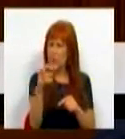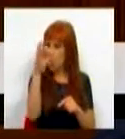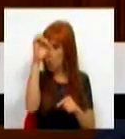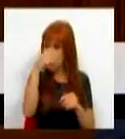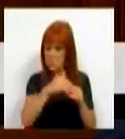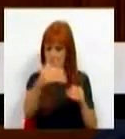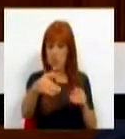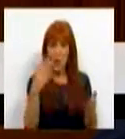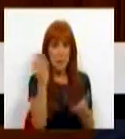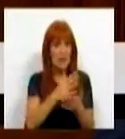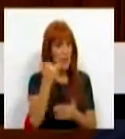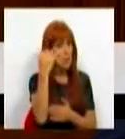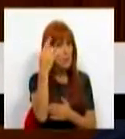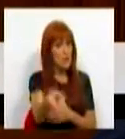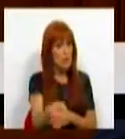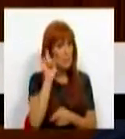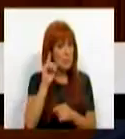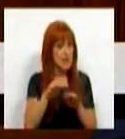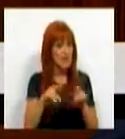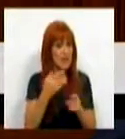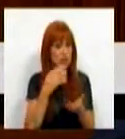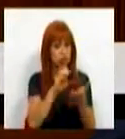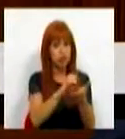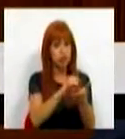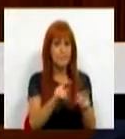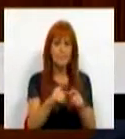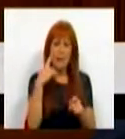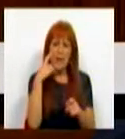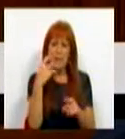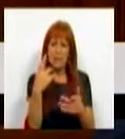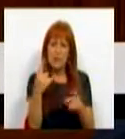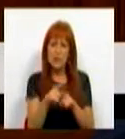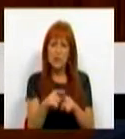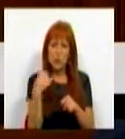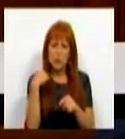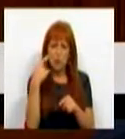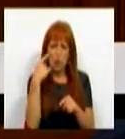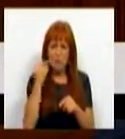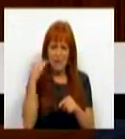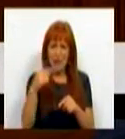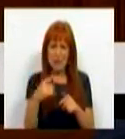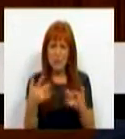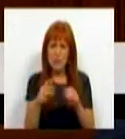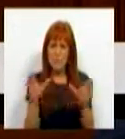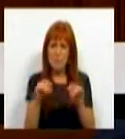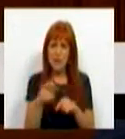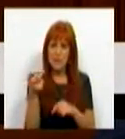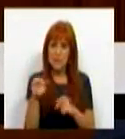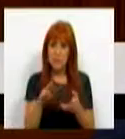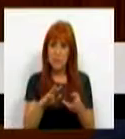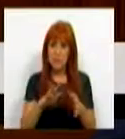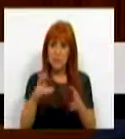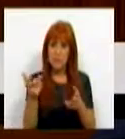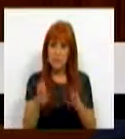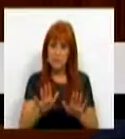2008. A partir de 2009, principalmente na parte do crédito, a percepção e o conhecimento que temos é que houve maior moderação